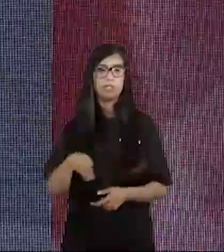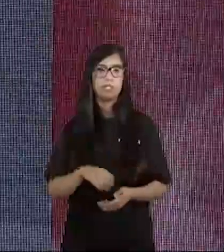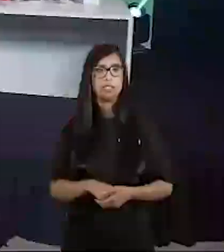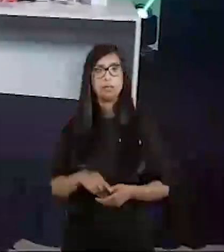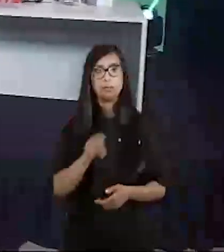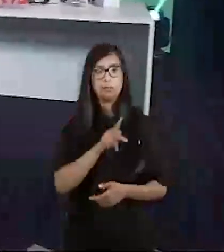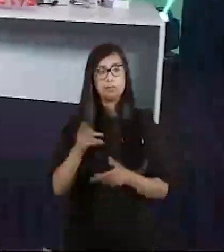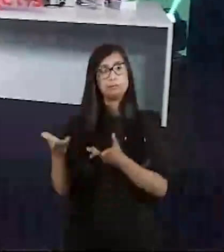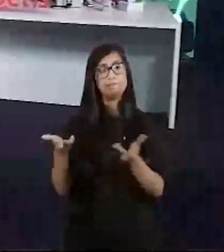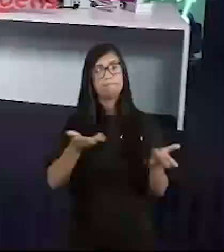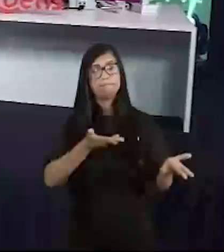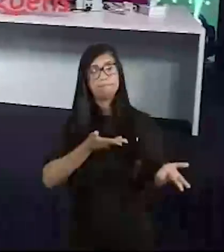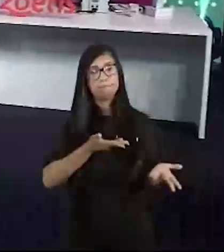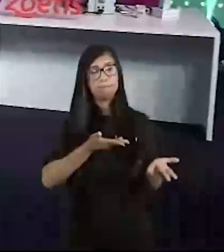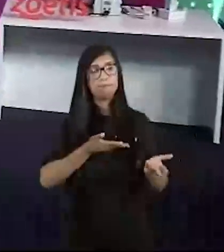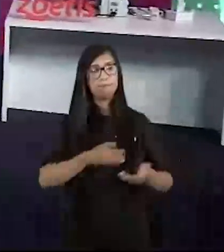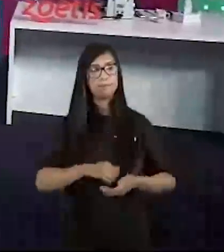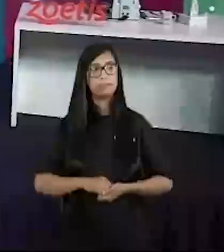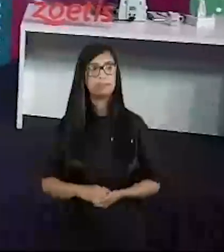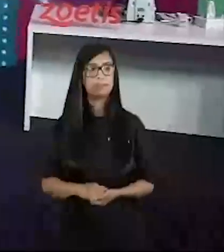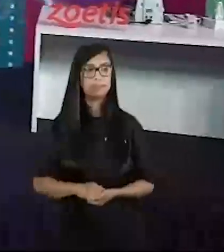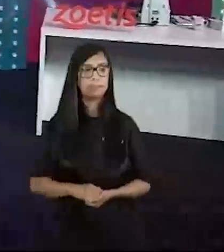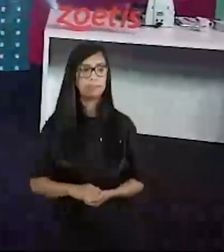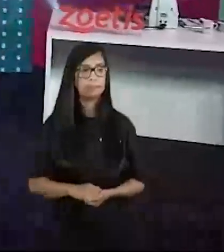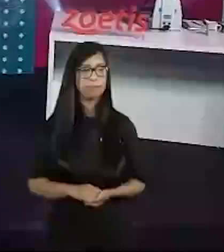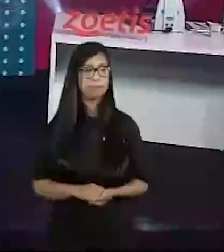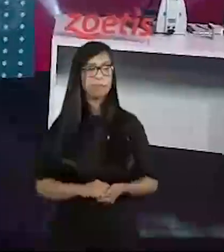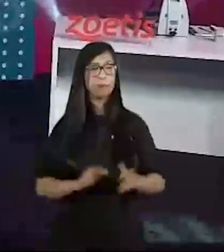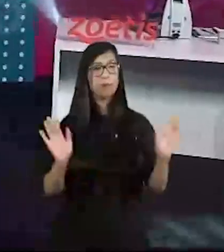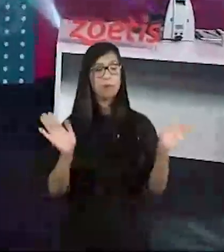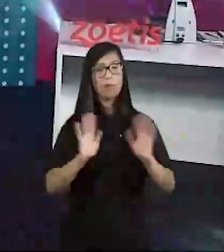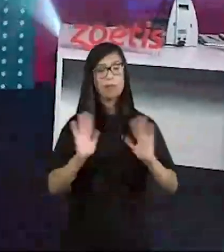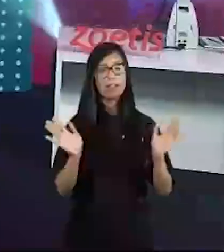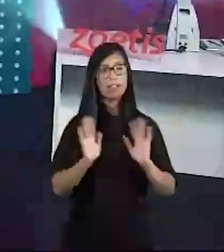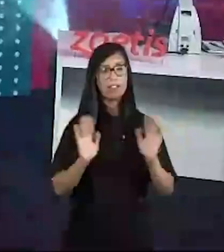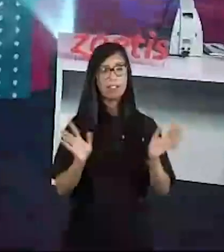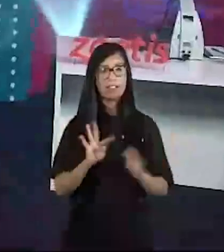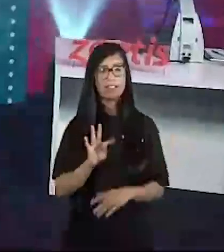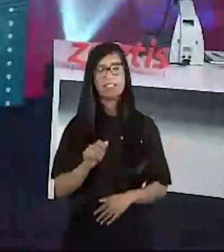no palco. Seja bem-vinda. Oi, Thalita, o prazer é meu.